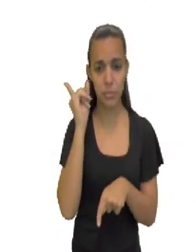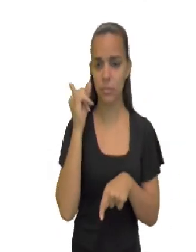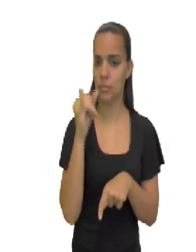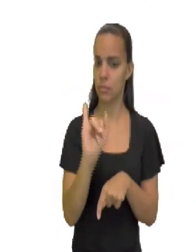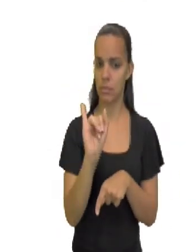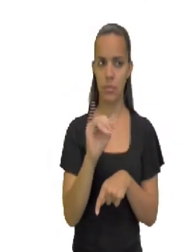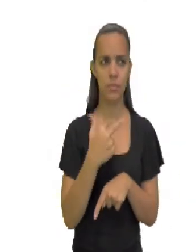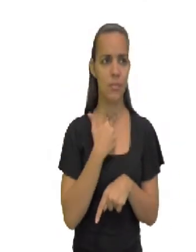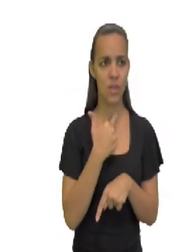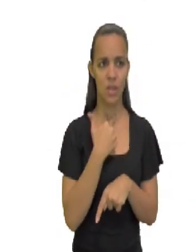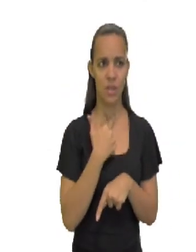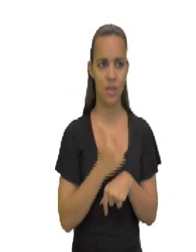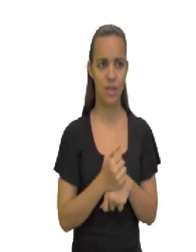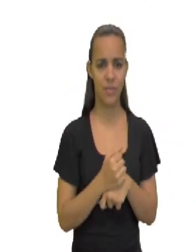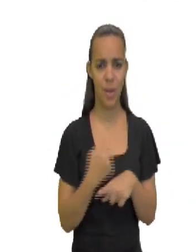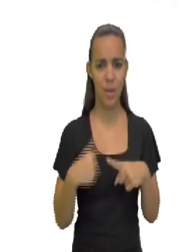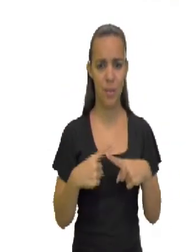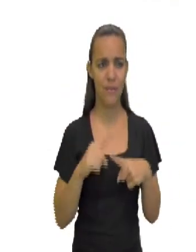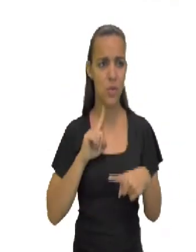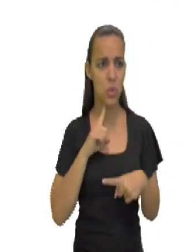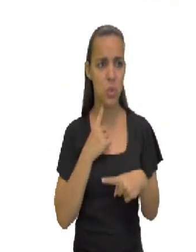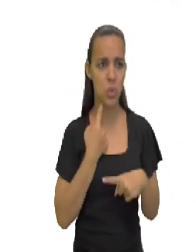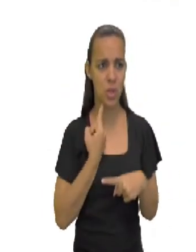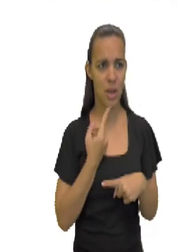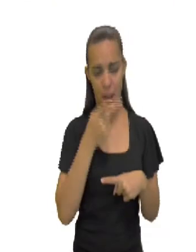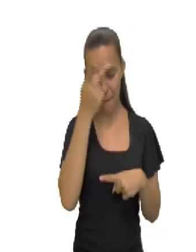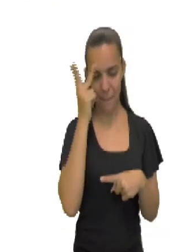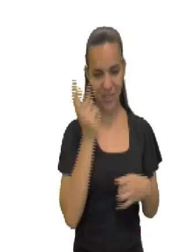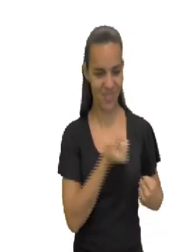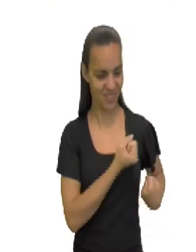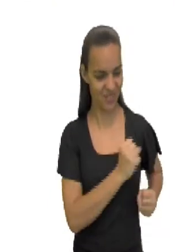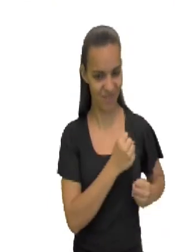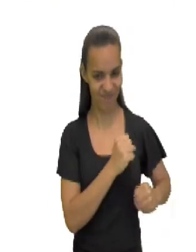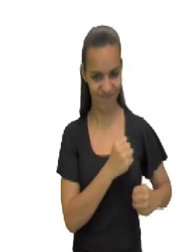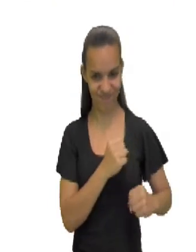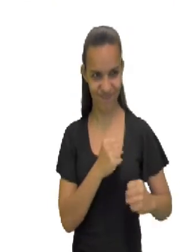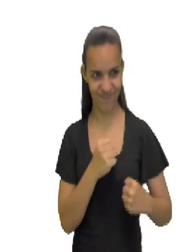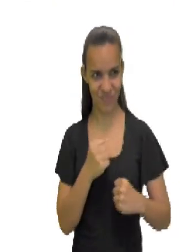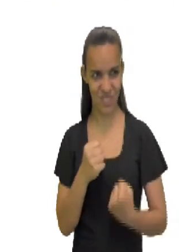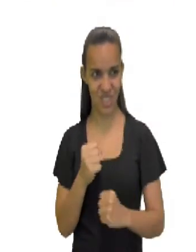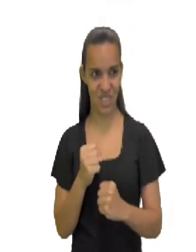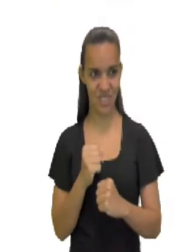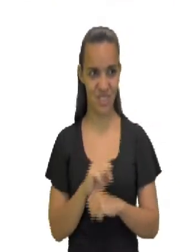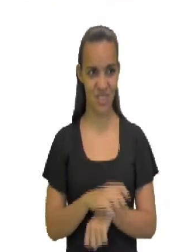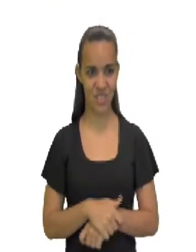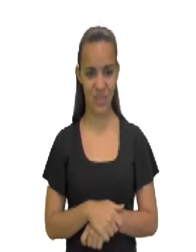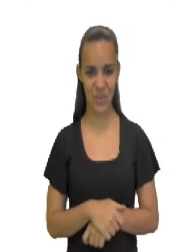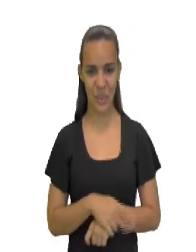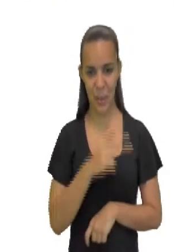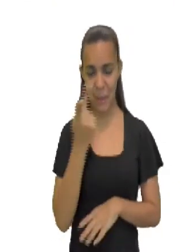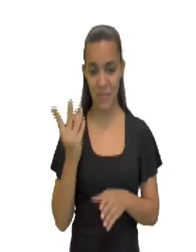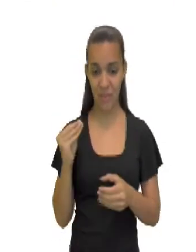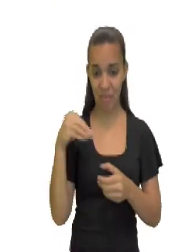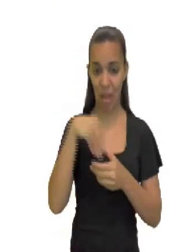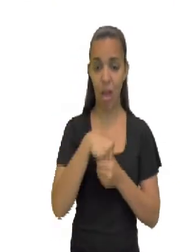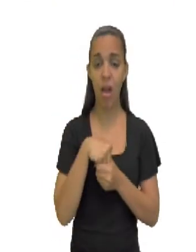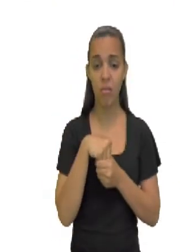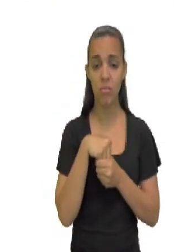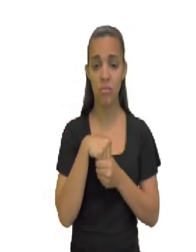o rio, essa sujeira, ele vai varrer e vai levar para dentro da casa das pessoas.